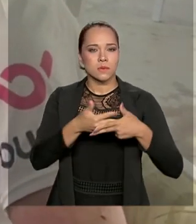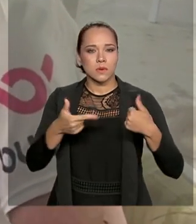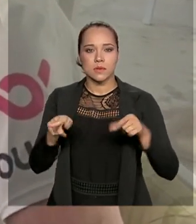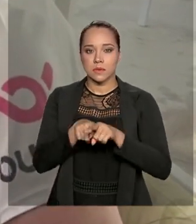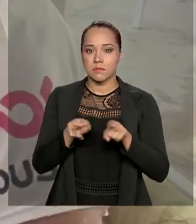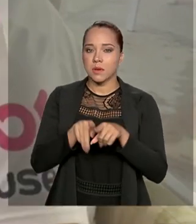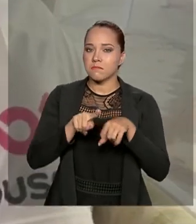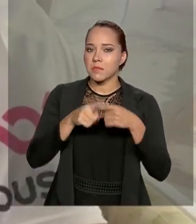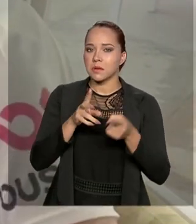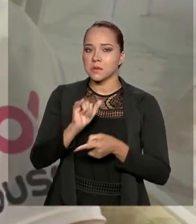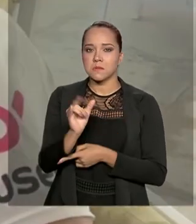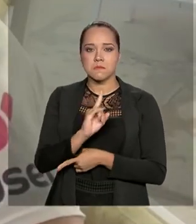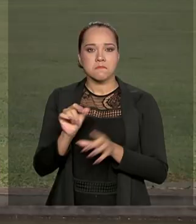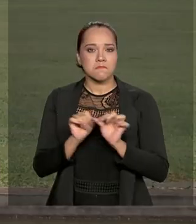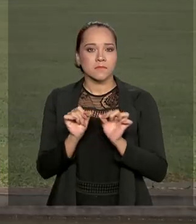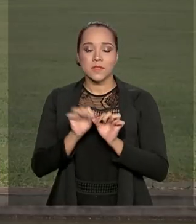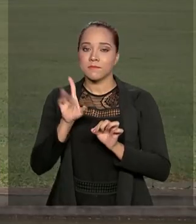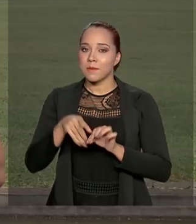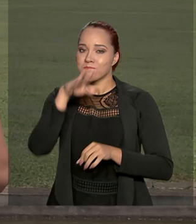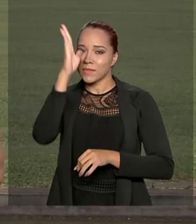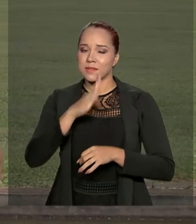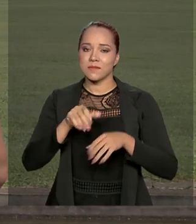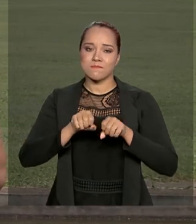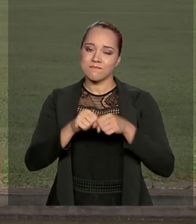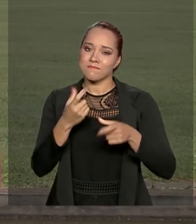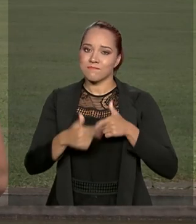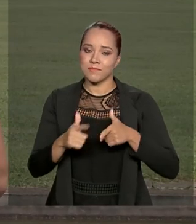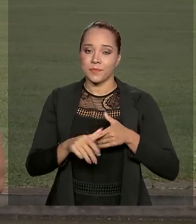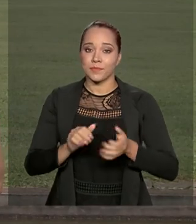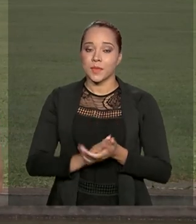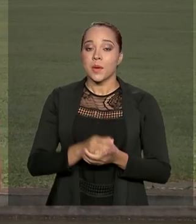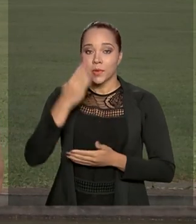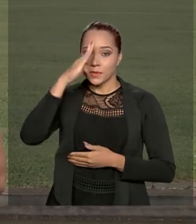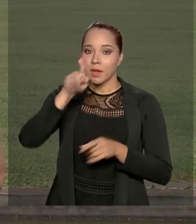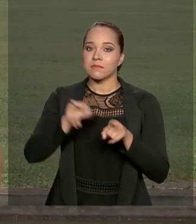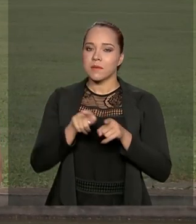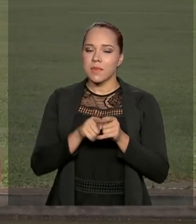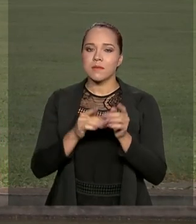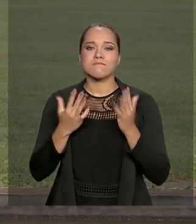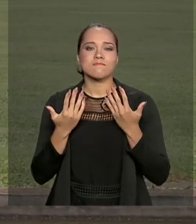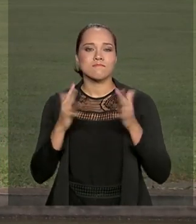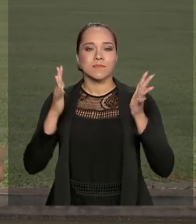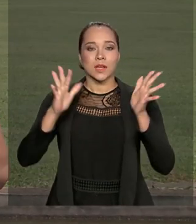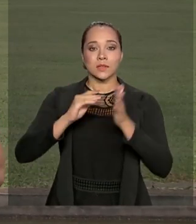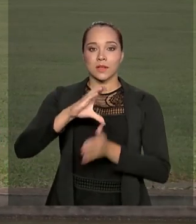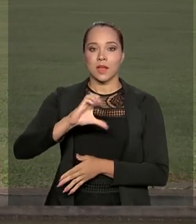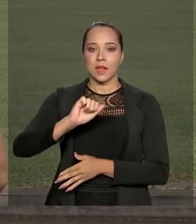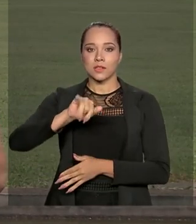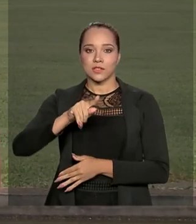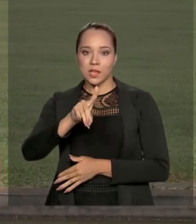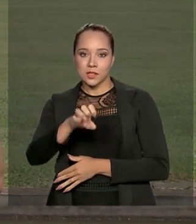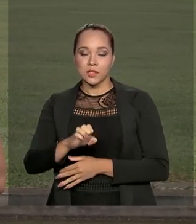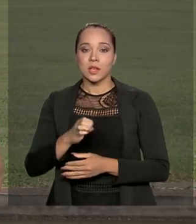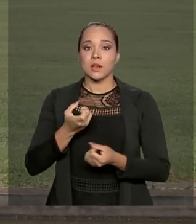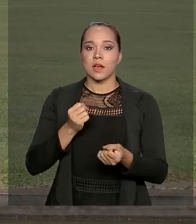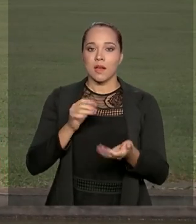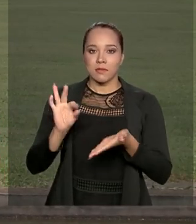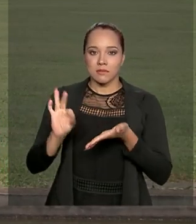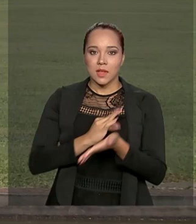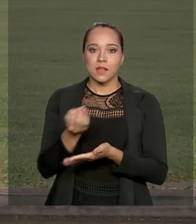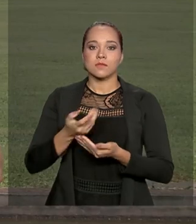Mas se não fizesse aí, quebraria o Brasil. Bolsonaro também comemorou os resultados do CAGED, o Cadastro Geral de Empregados e